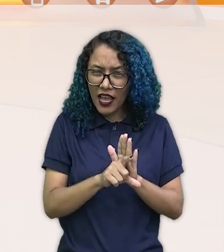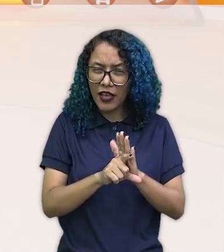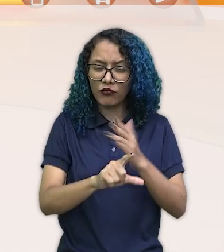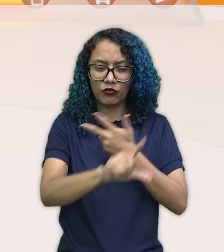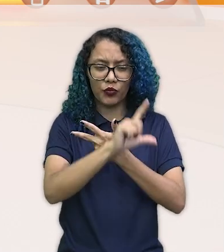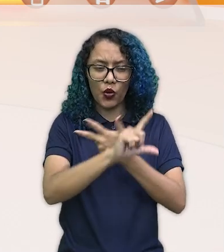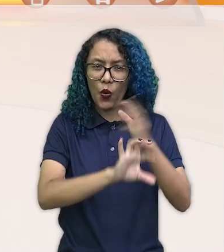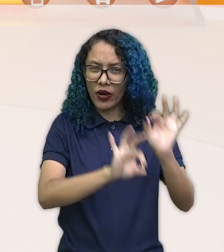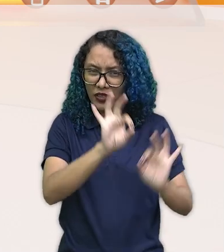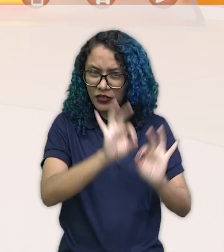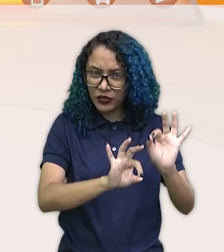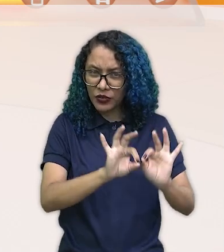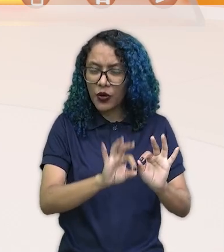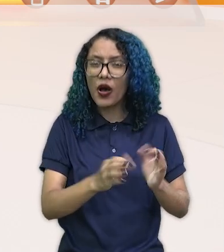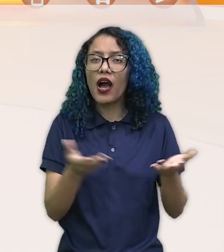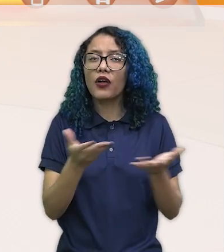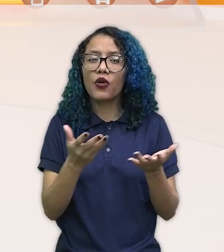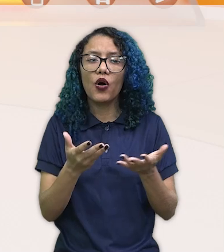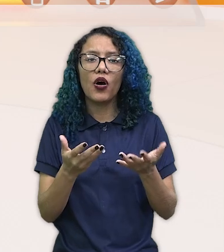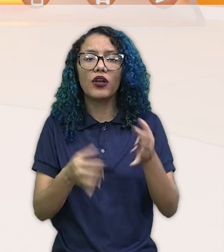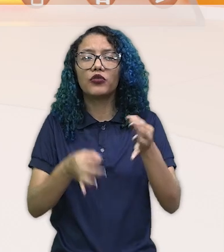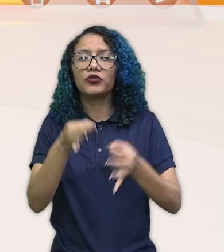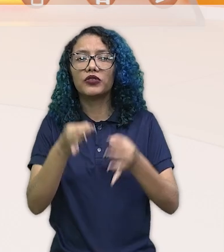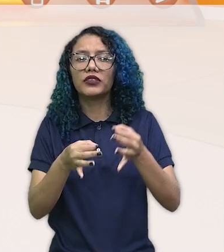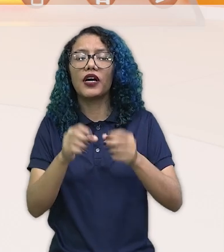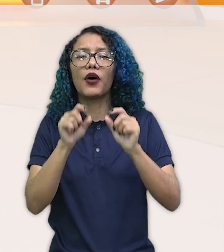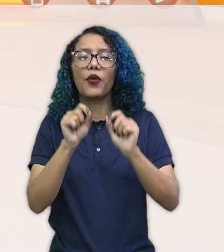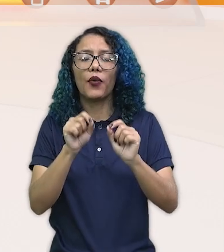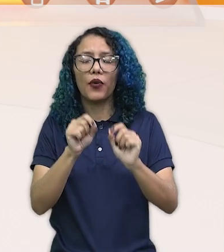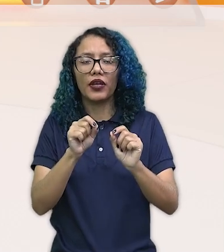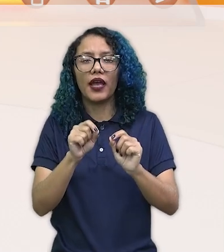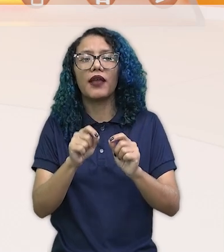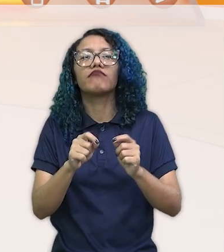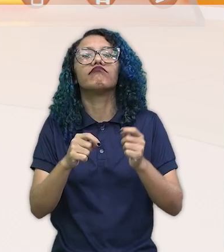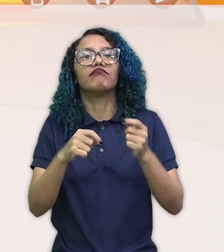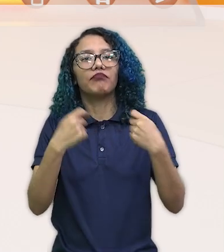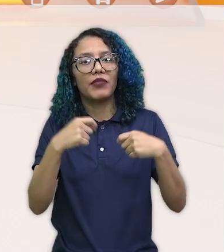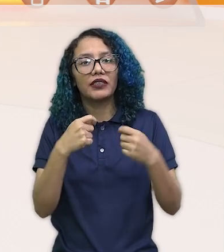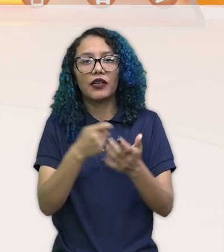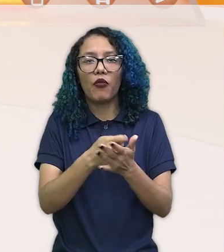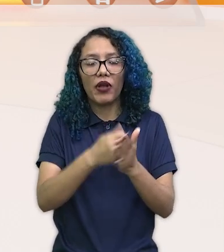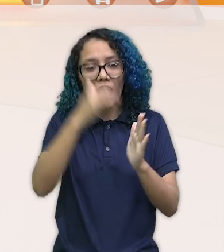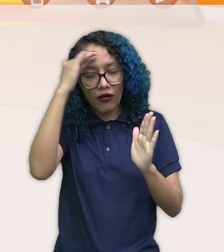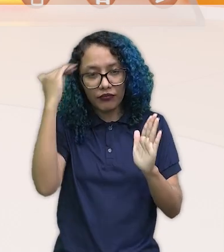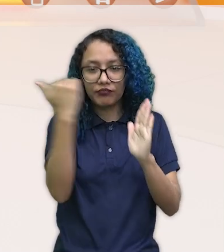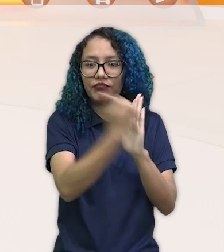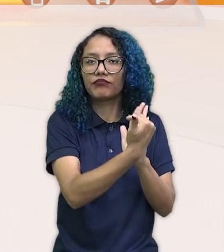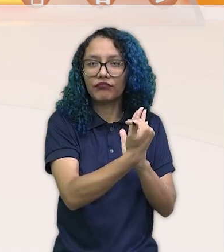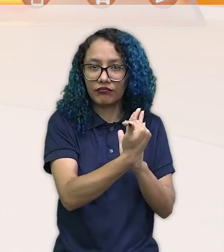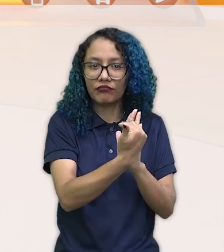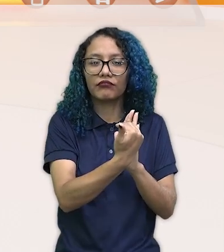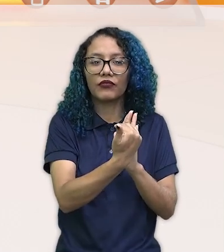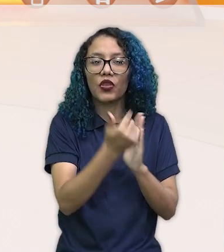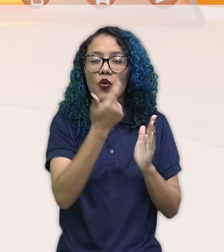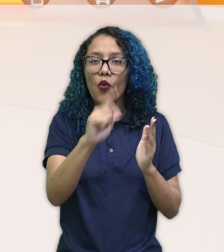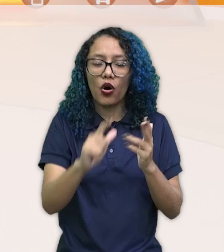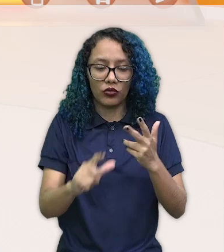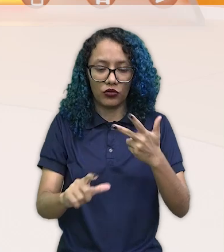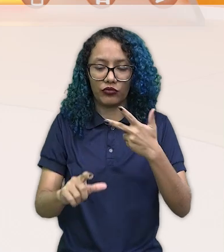poder legislativo. Olha só que interessante, né? E nós temos aqui quem? O